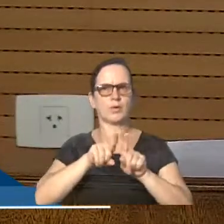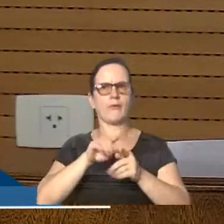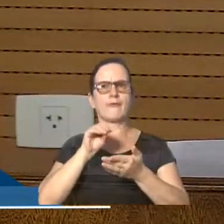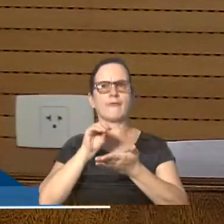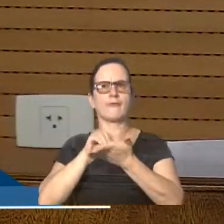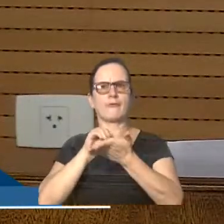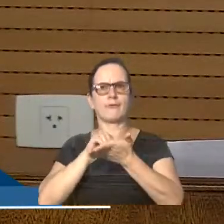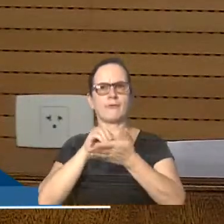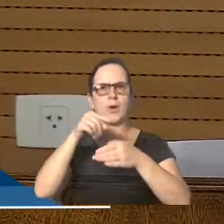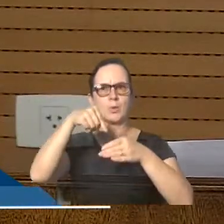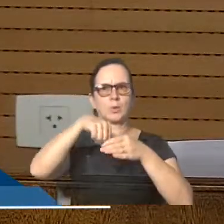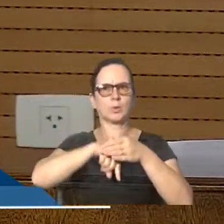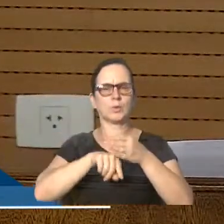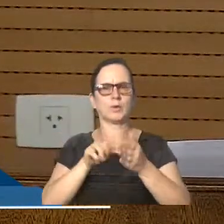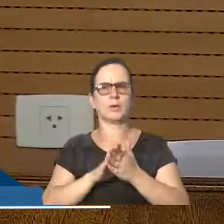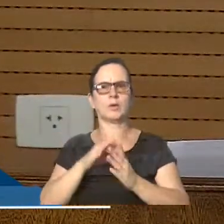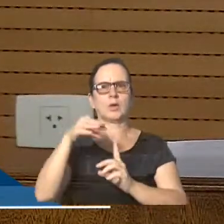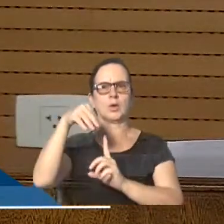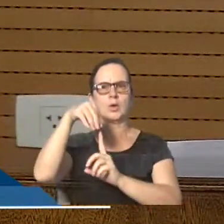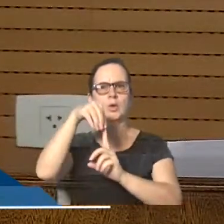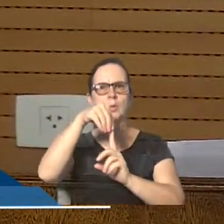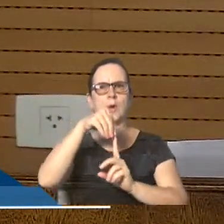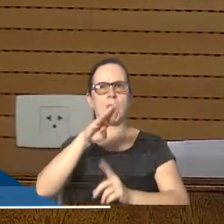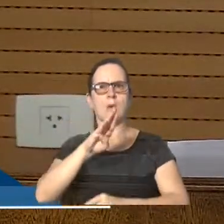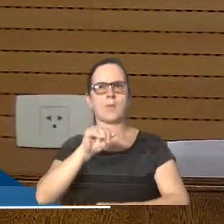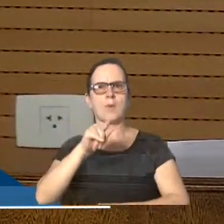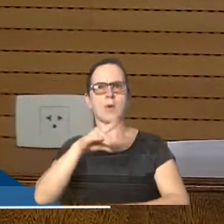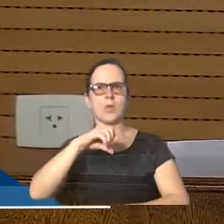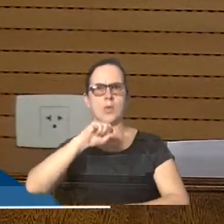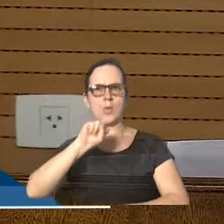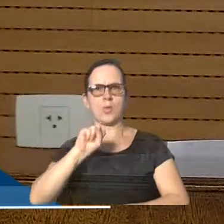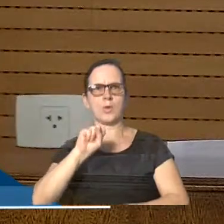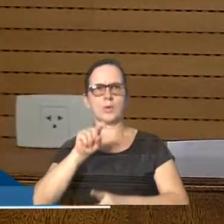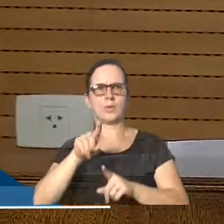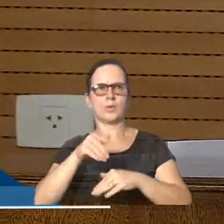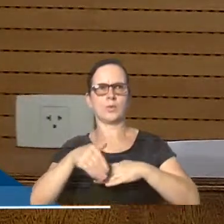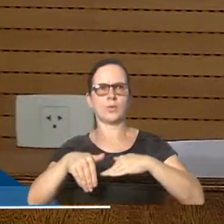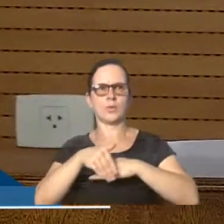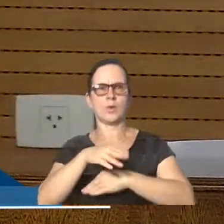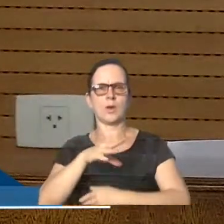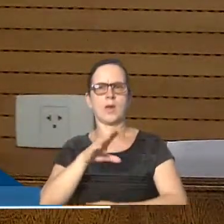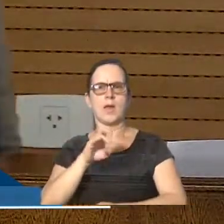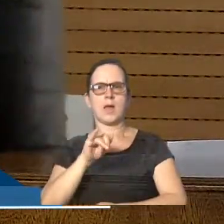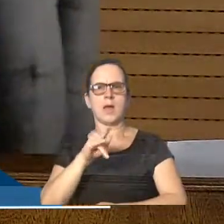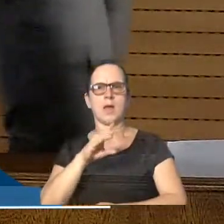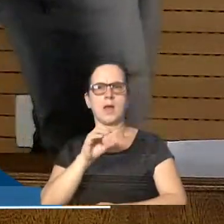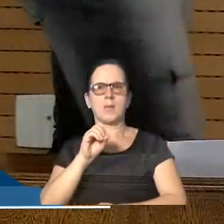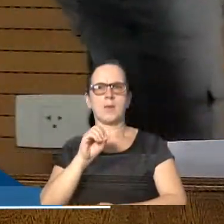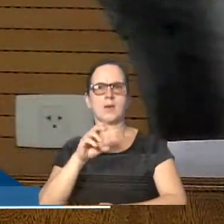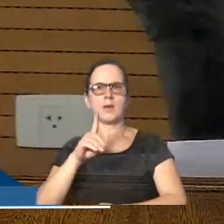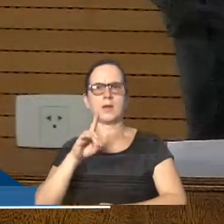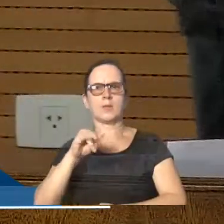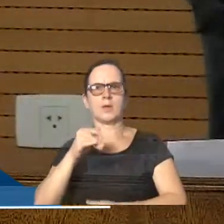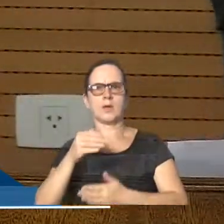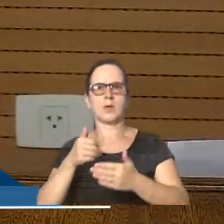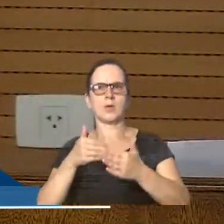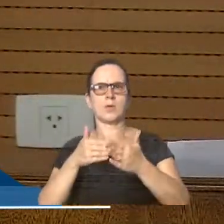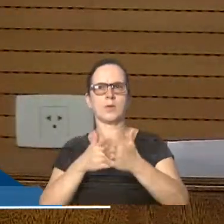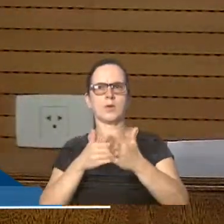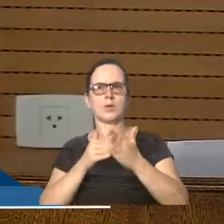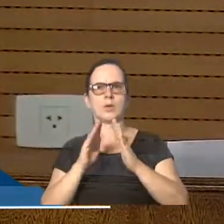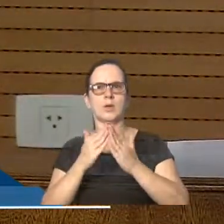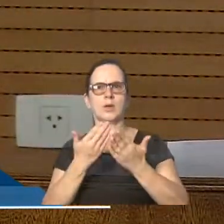e em falta. Reforma do ponto de ônibus do Bolsão 8, localizado na Avenida Deputado Emílio Justo, em frente à unidade de